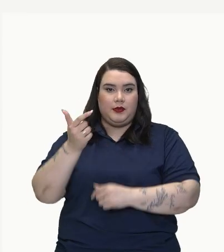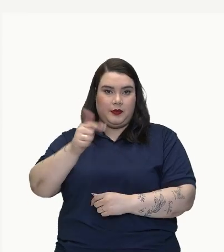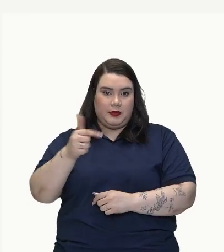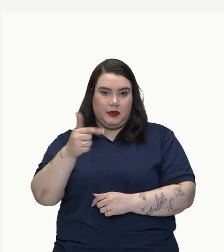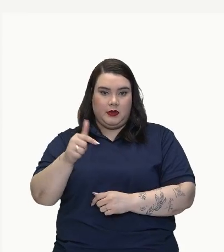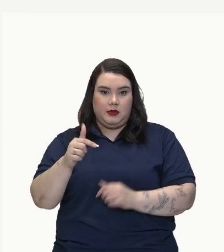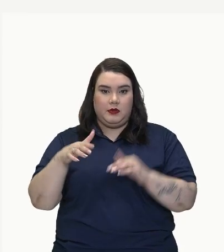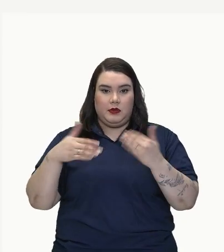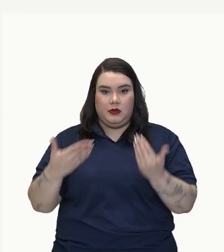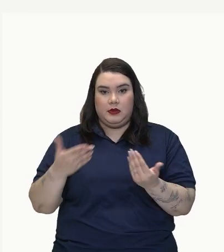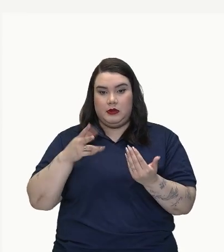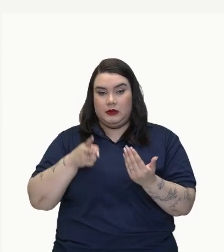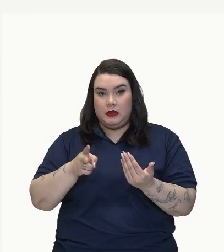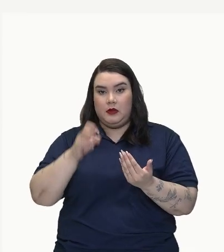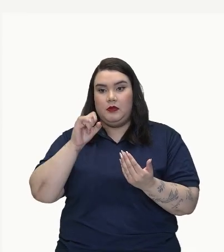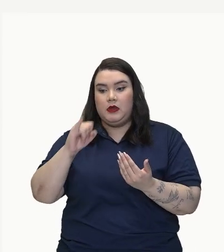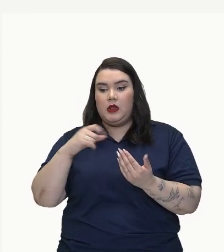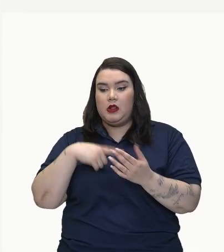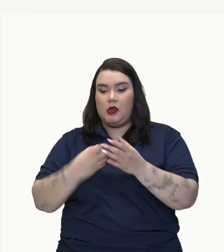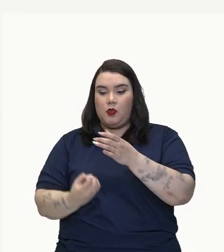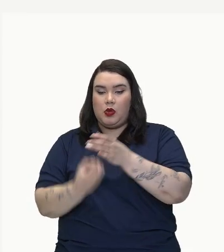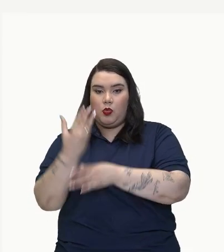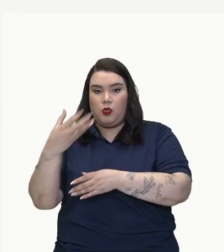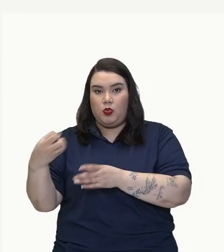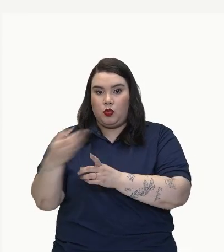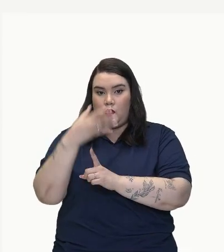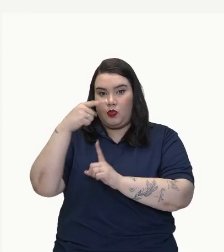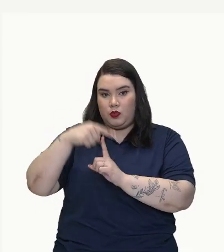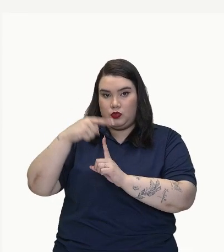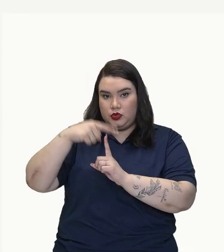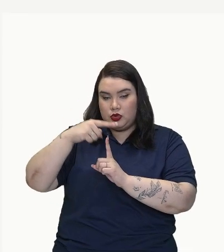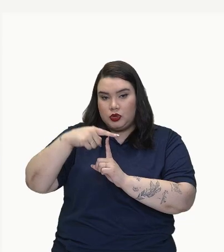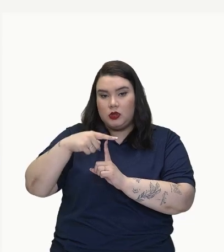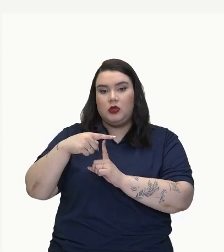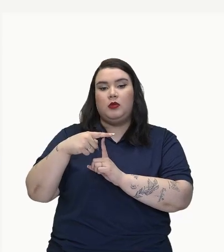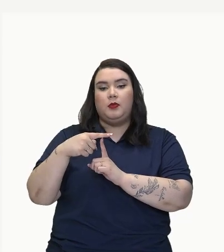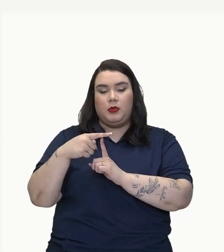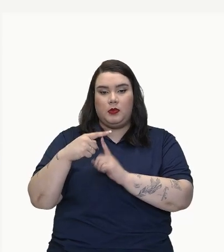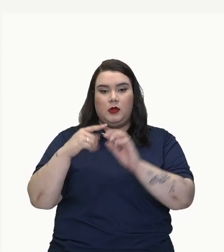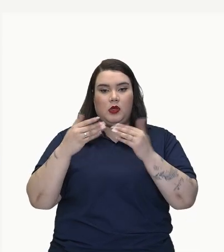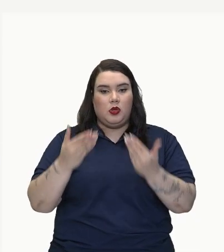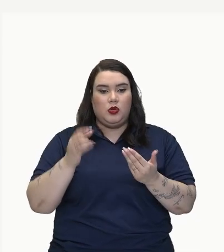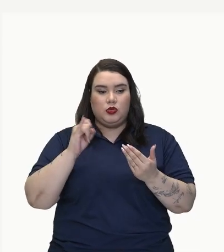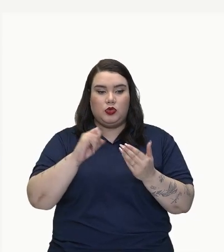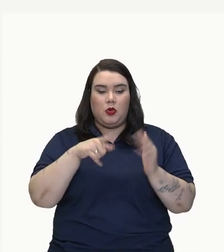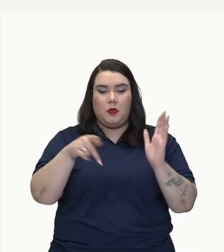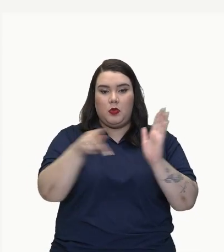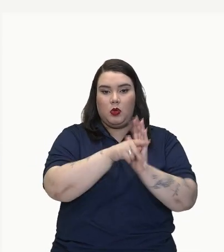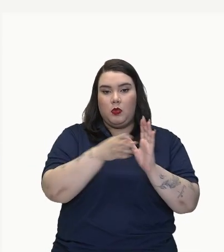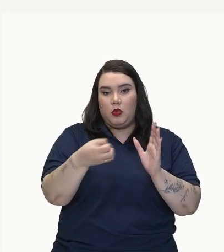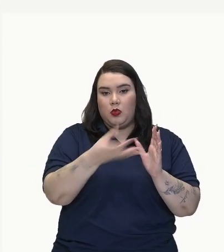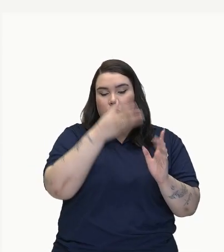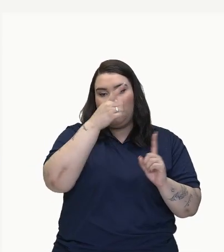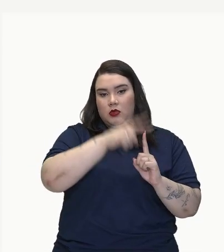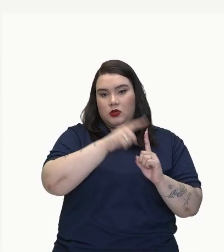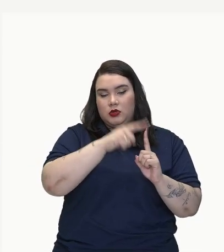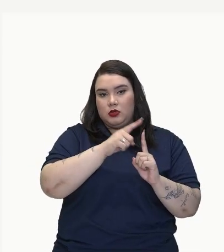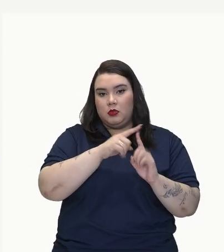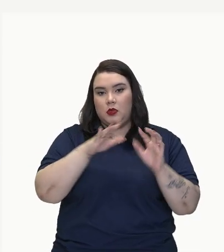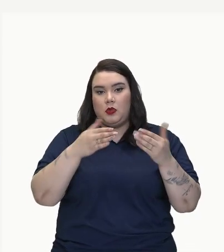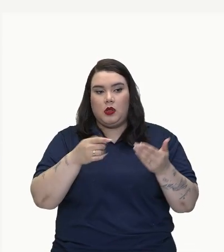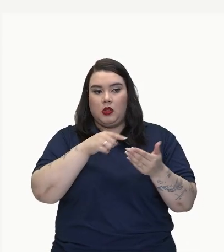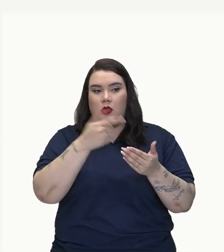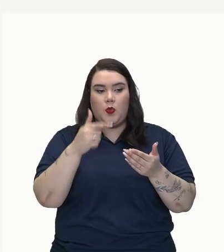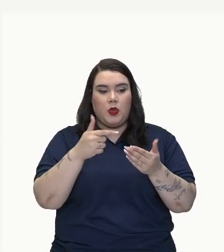que surge aqui uma nova espécie através de um ancestral, ele só é considerado uma nova espécie quando ela não